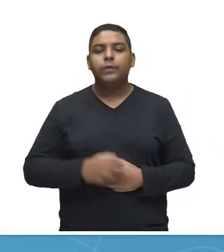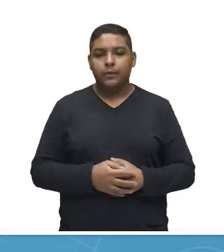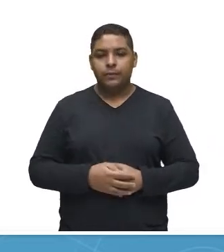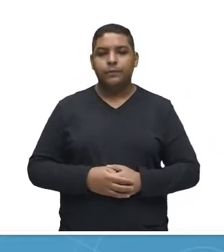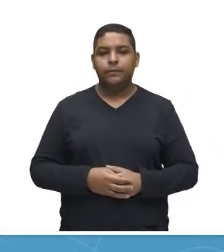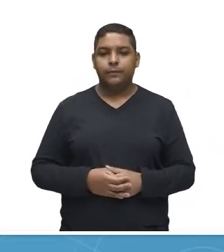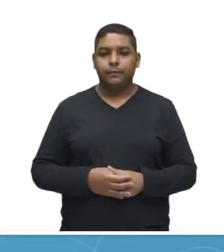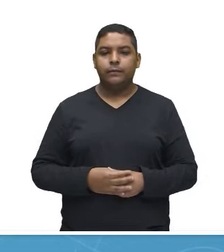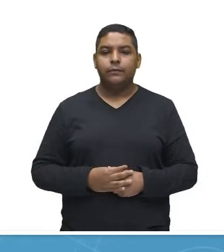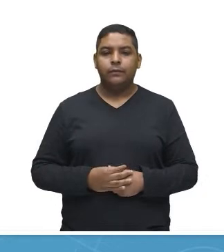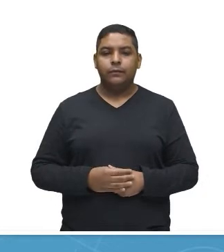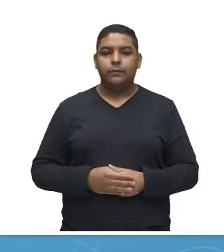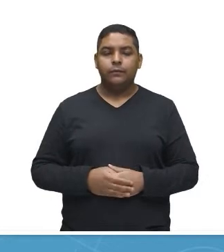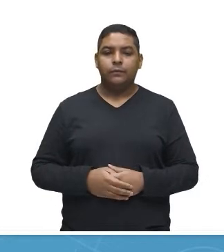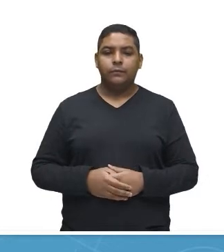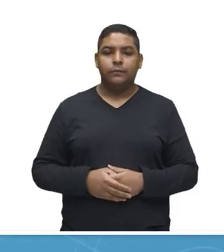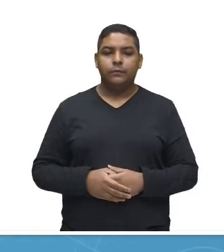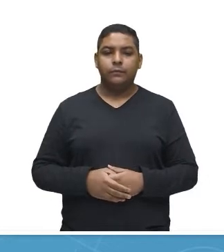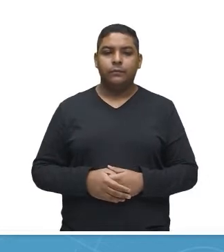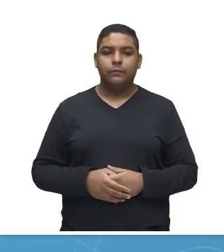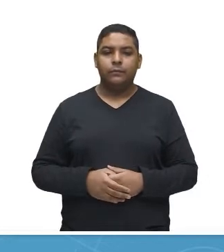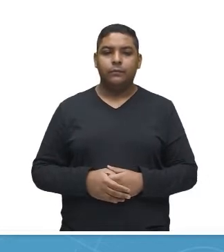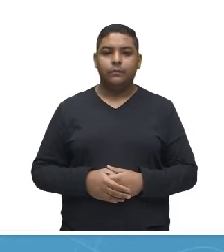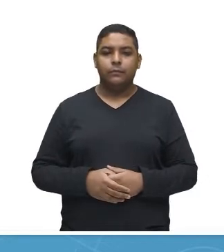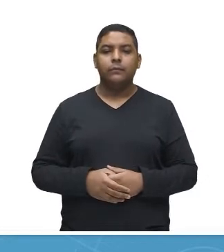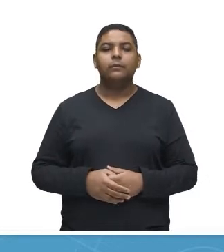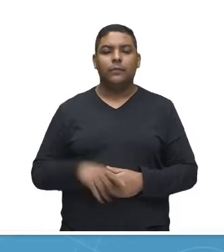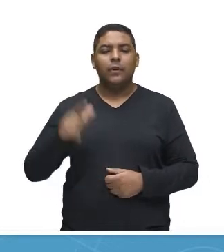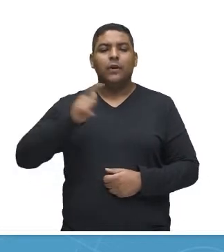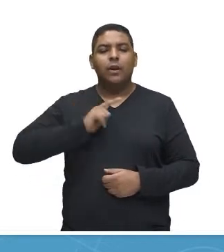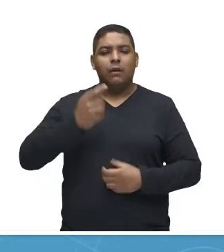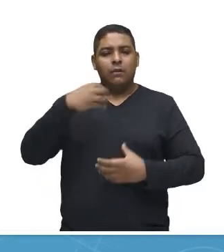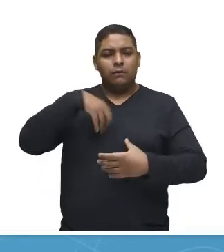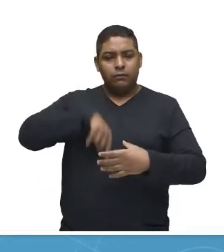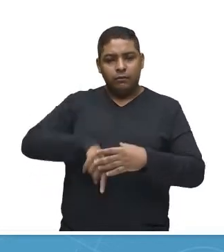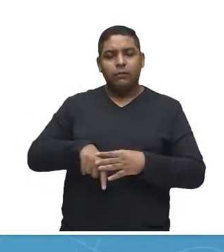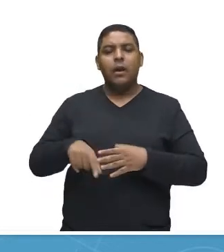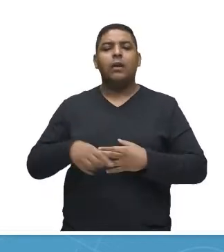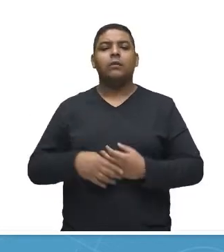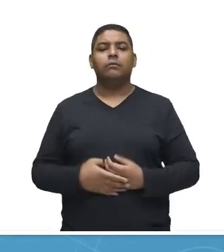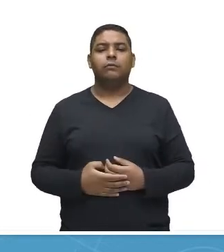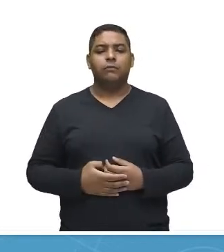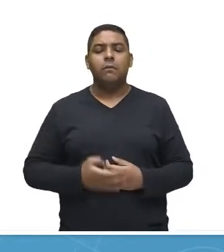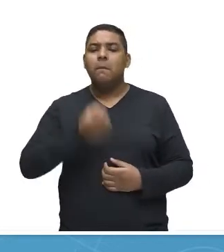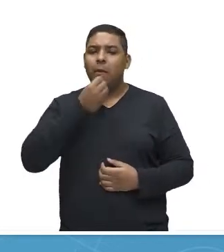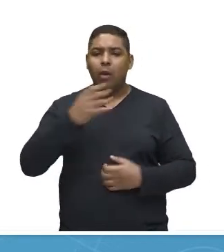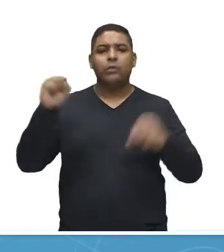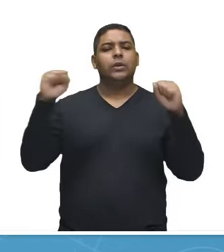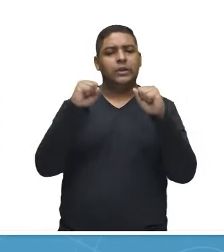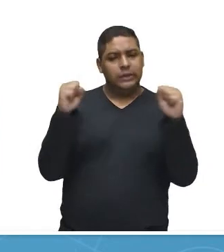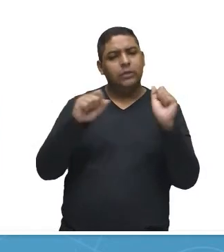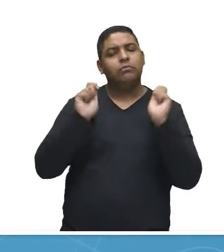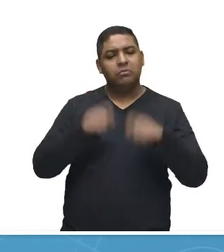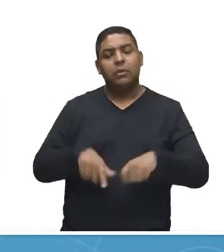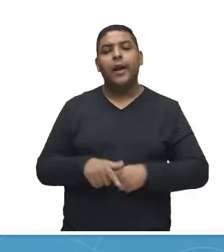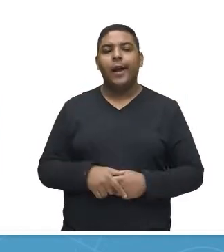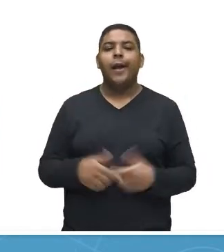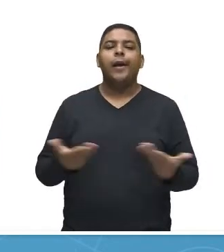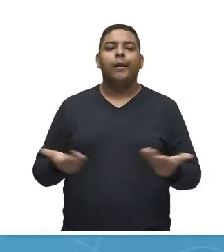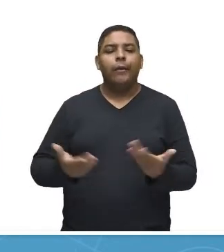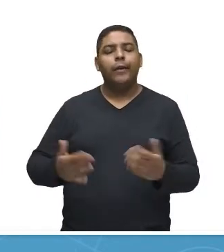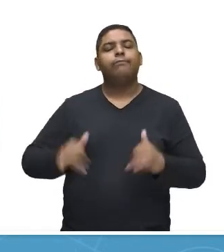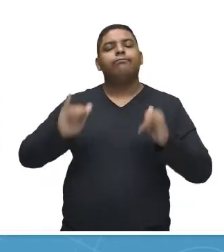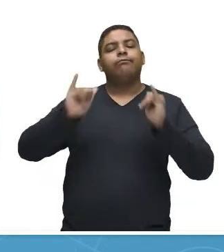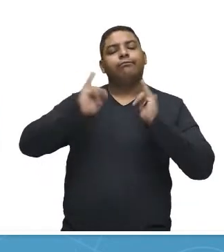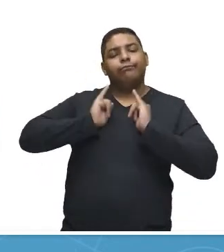estava falando sobre o fisicamente ativo, moderadamente ativo, e agora nós vamos falar sobre o